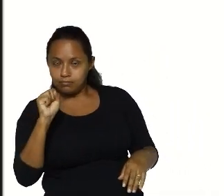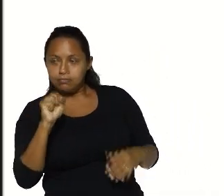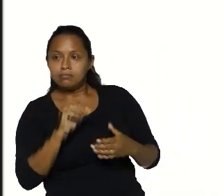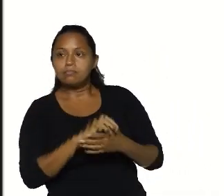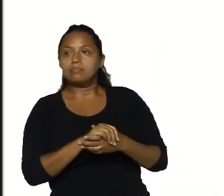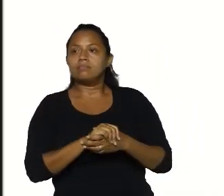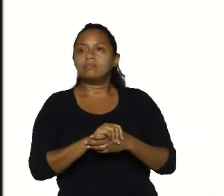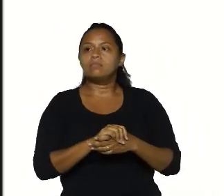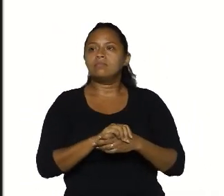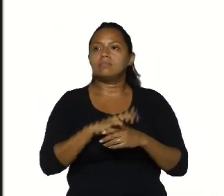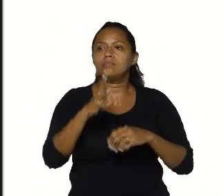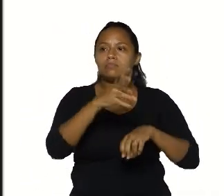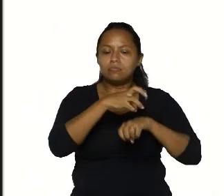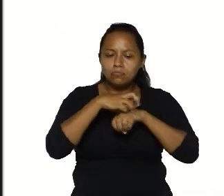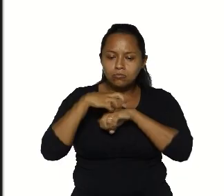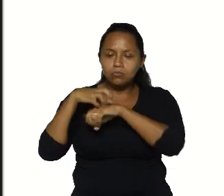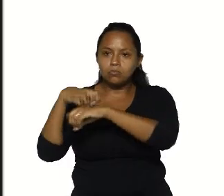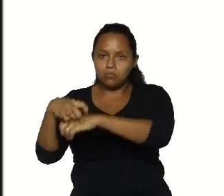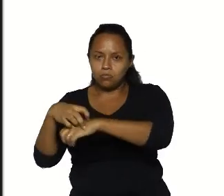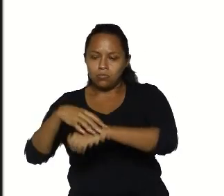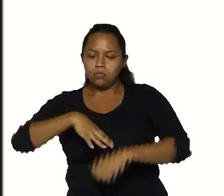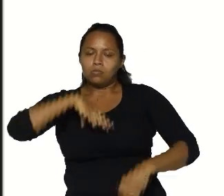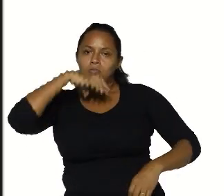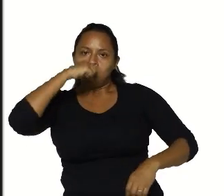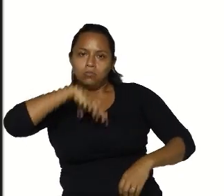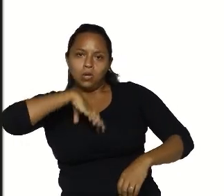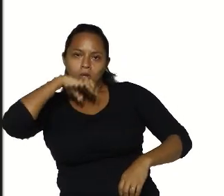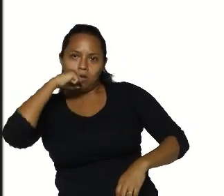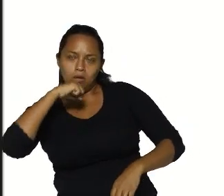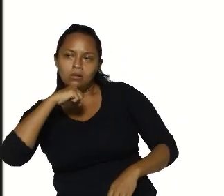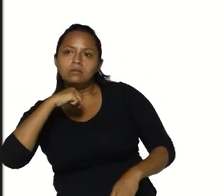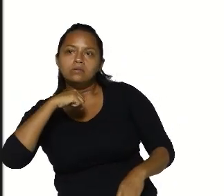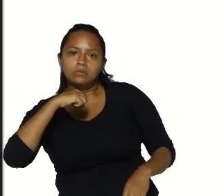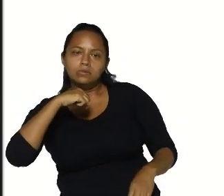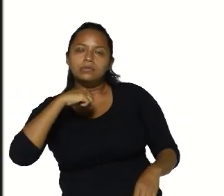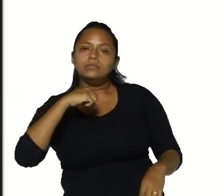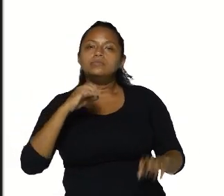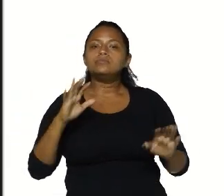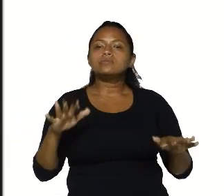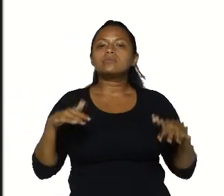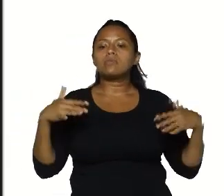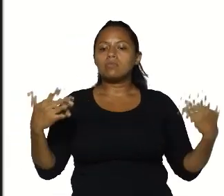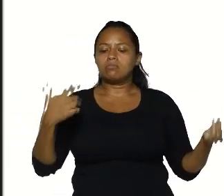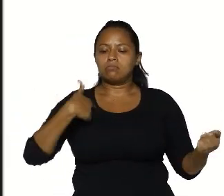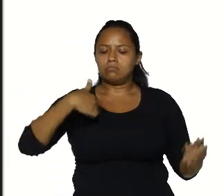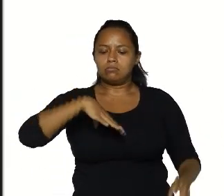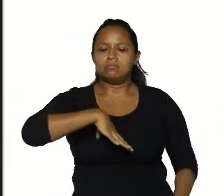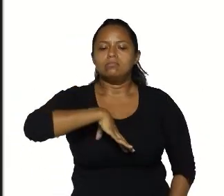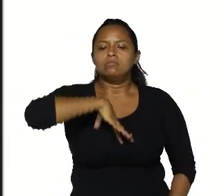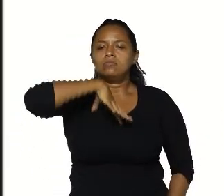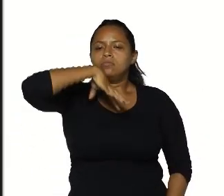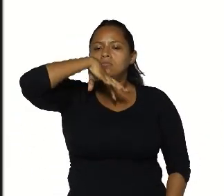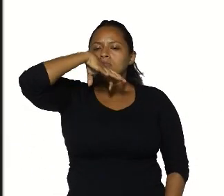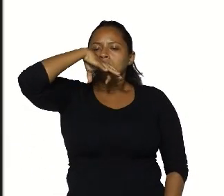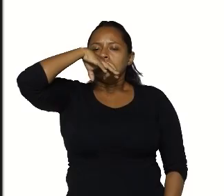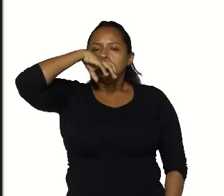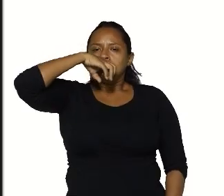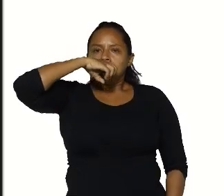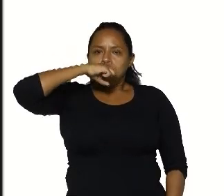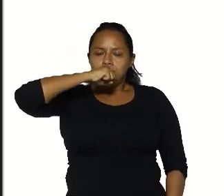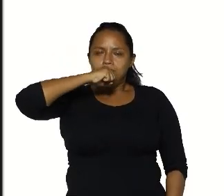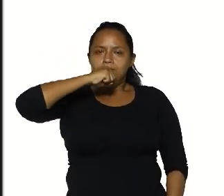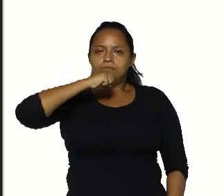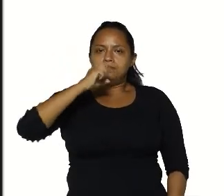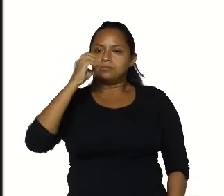eritrócitos, é justamente o transporte de gases respiratórios. Quando você inspira e o oxigênio entra dentro do